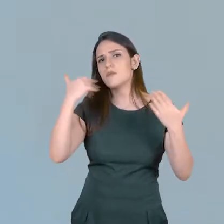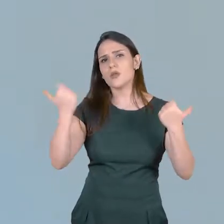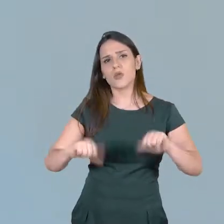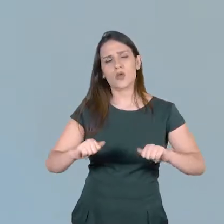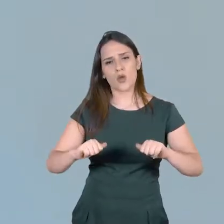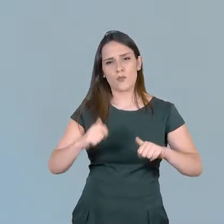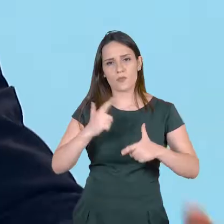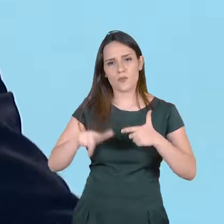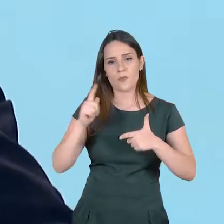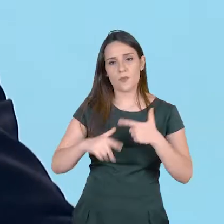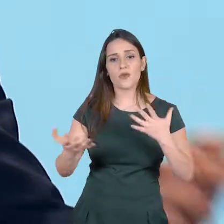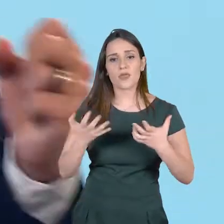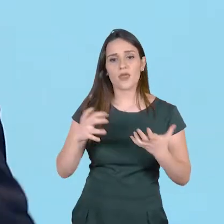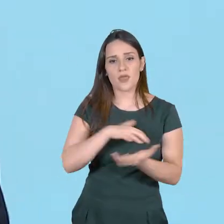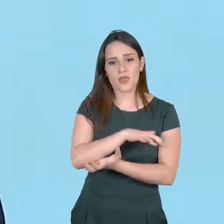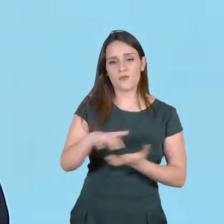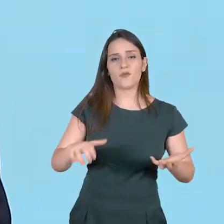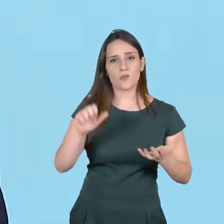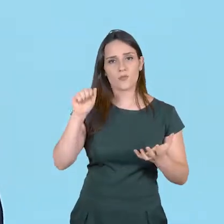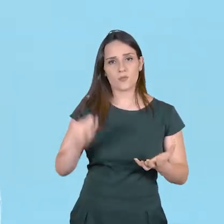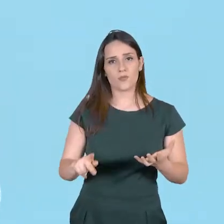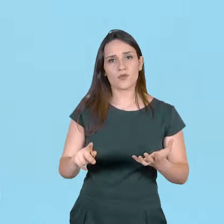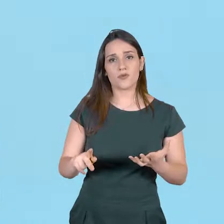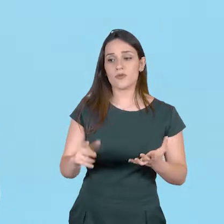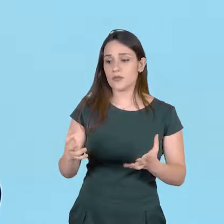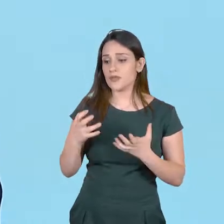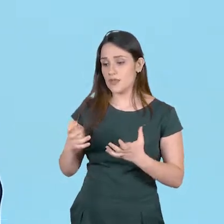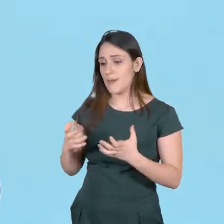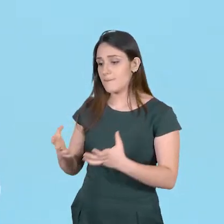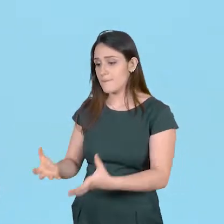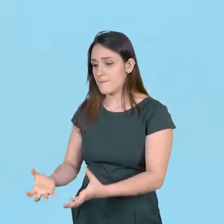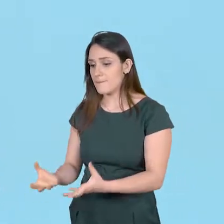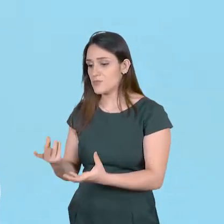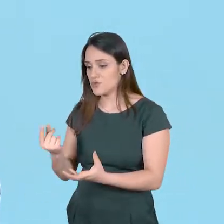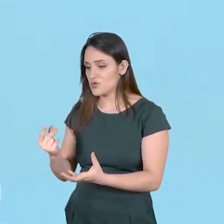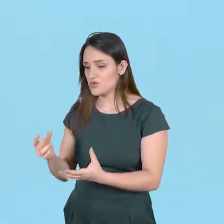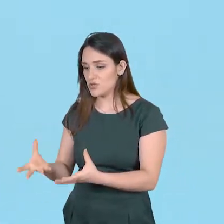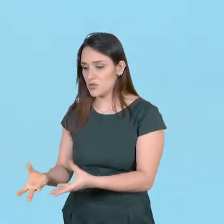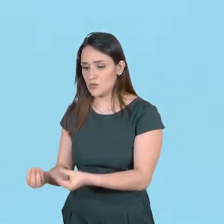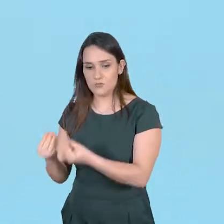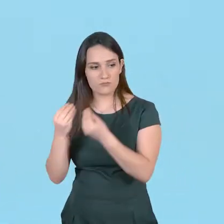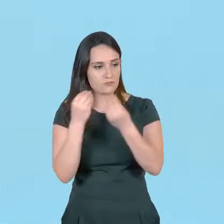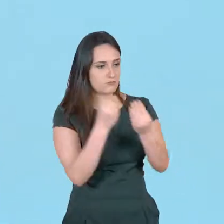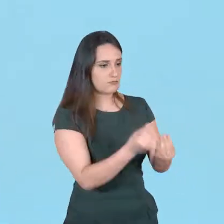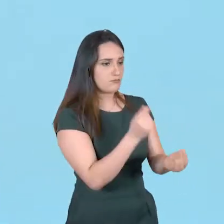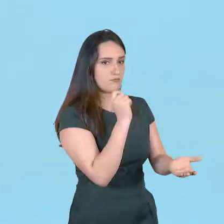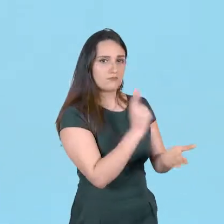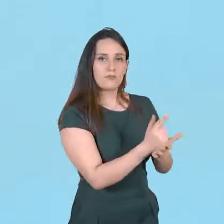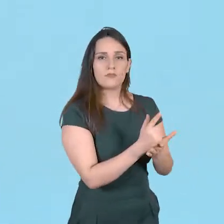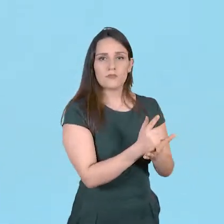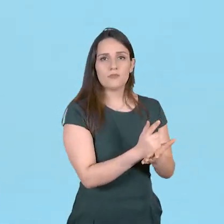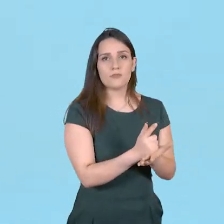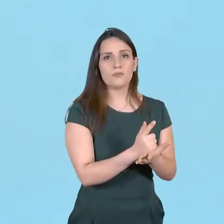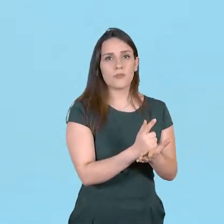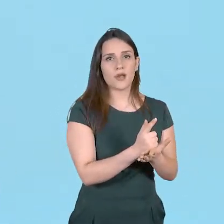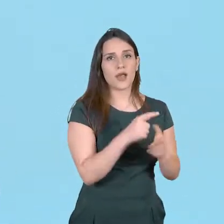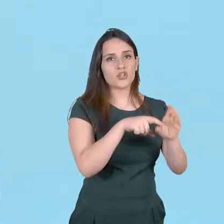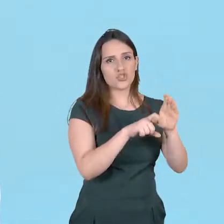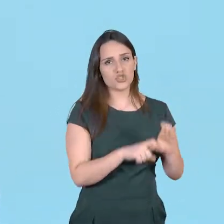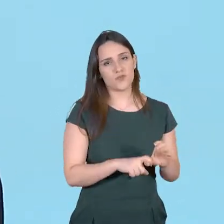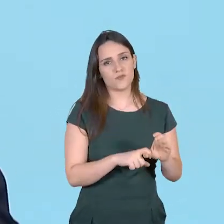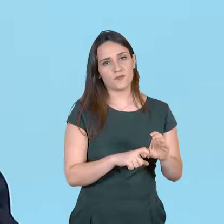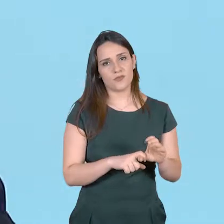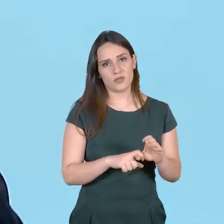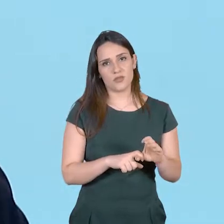reforma da Previdência, tirando dos pobres, para poder garantir o pagamento dos juros da dívida pública no Brasil. Essa que é a